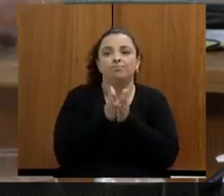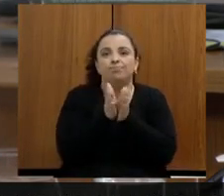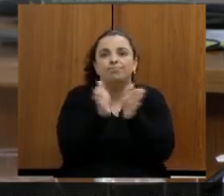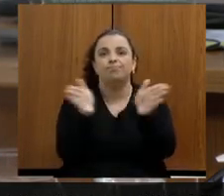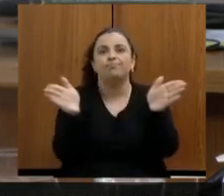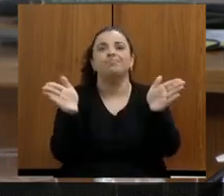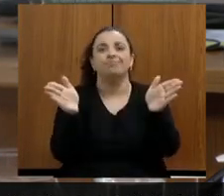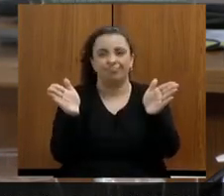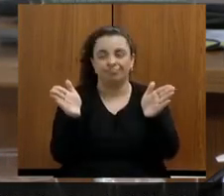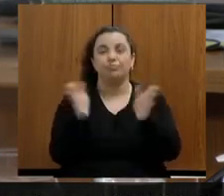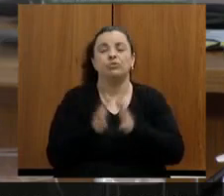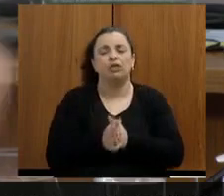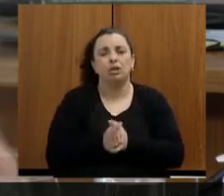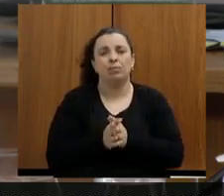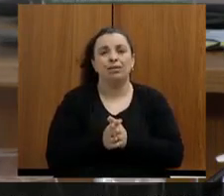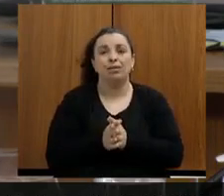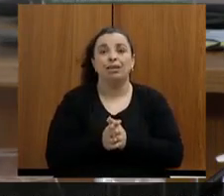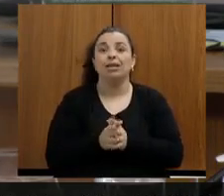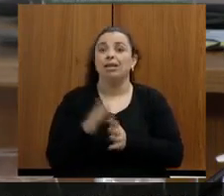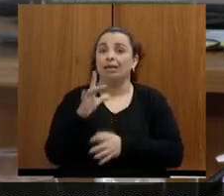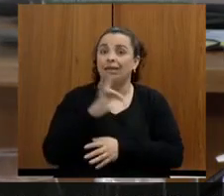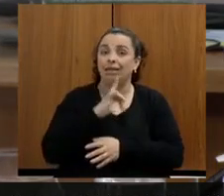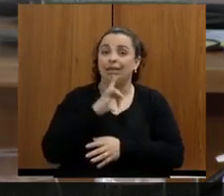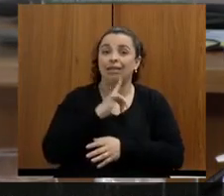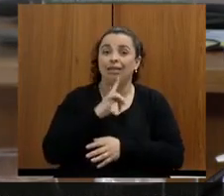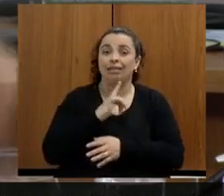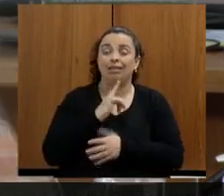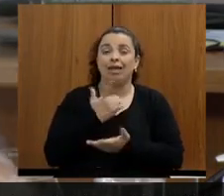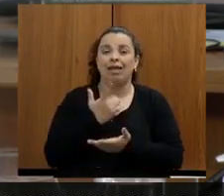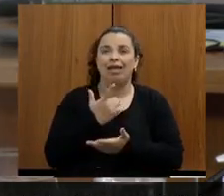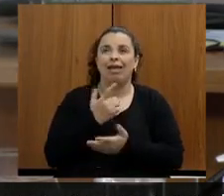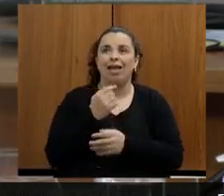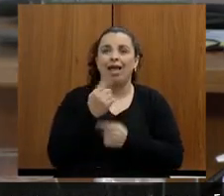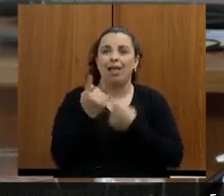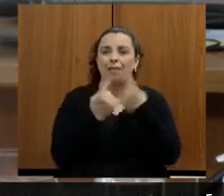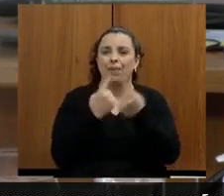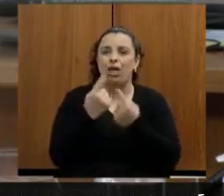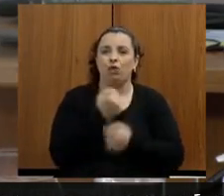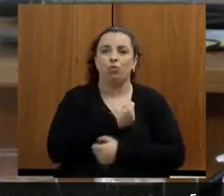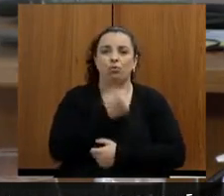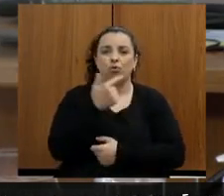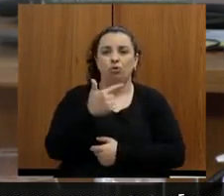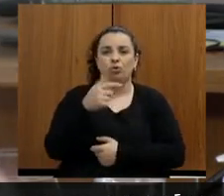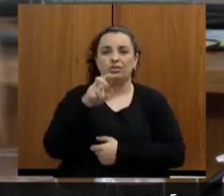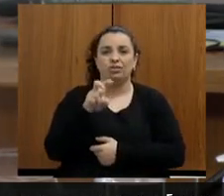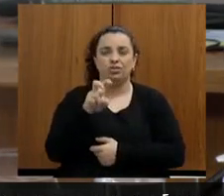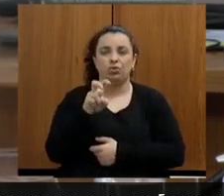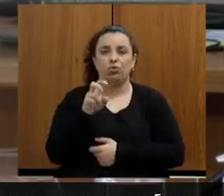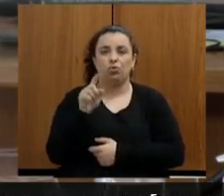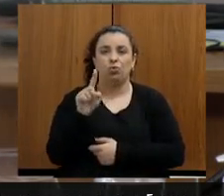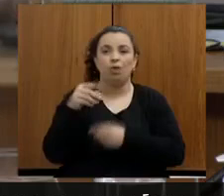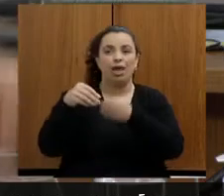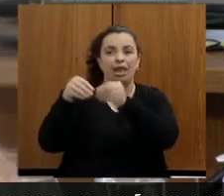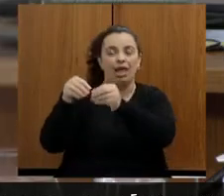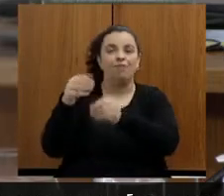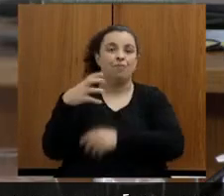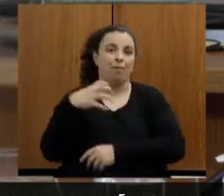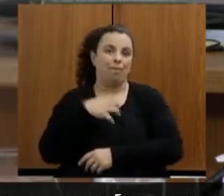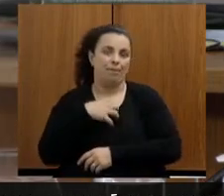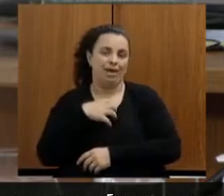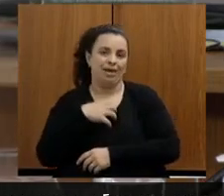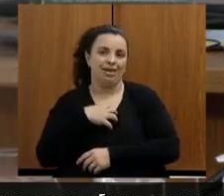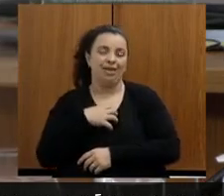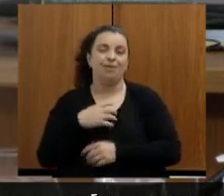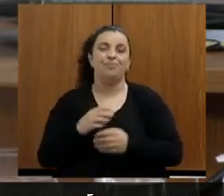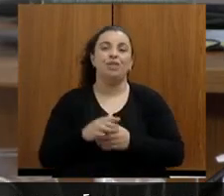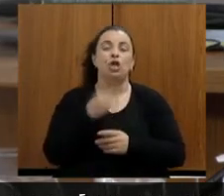acontece nós a 251 que leva lá para Bahia Salinas teve aquela